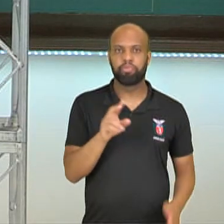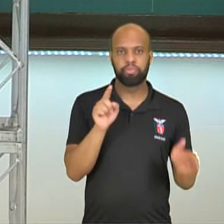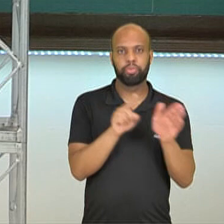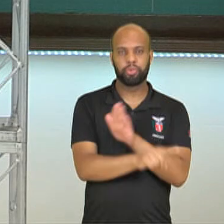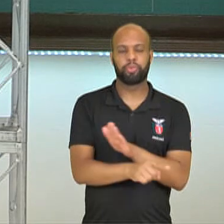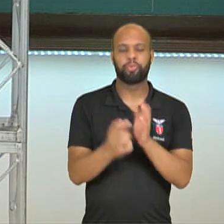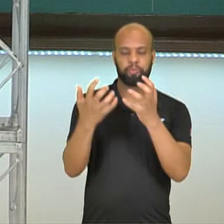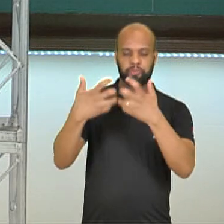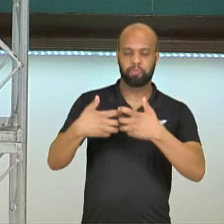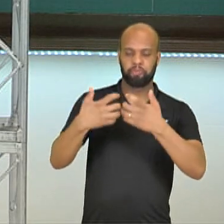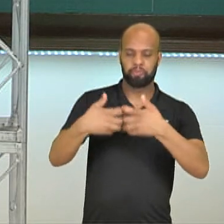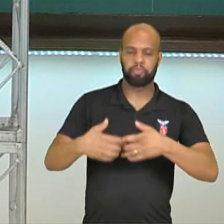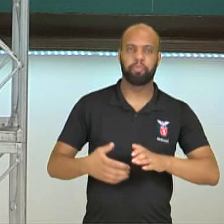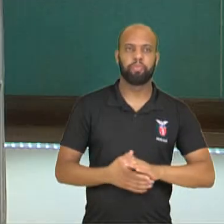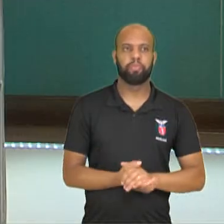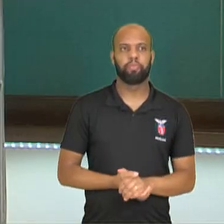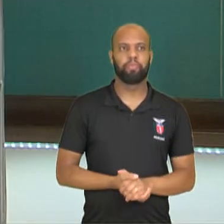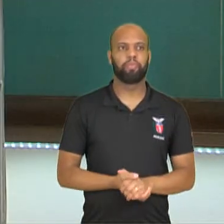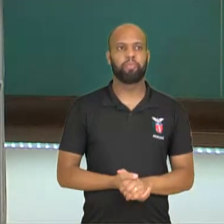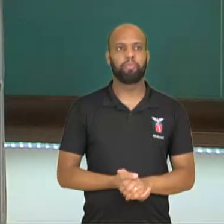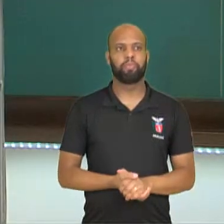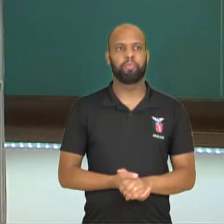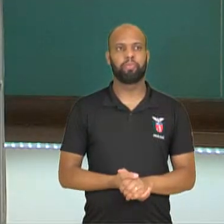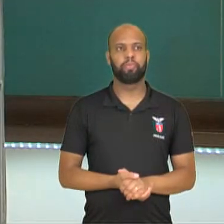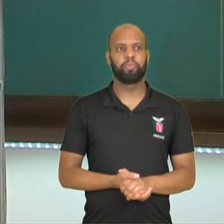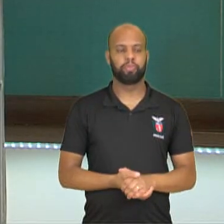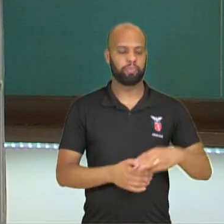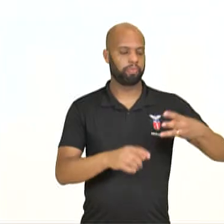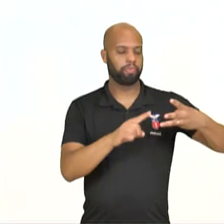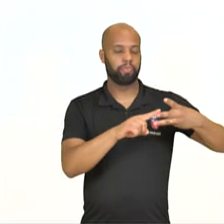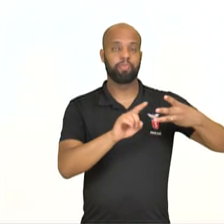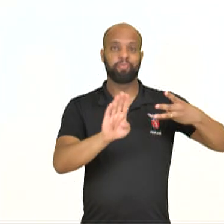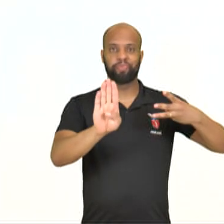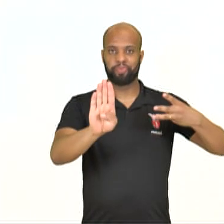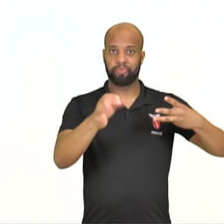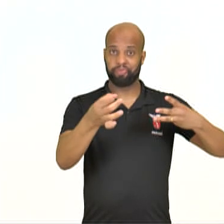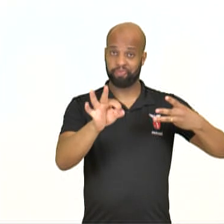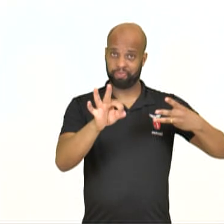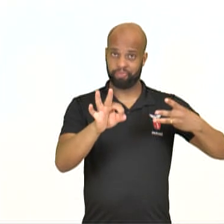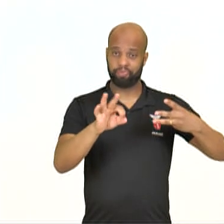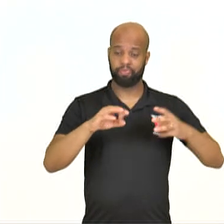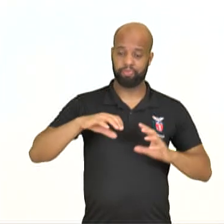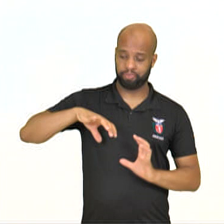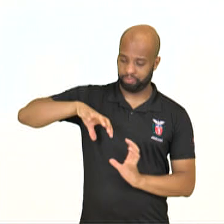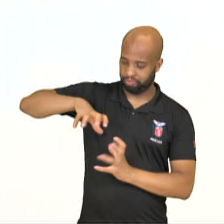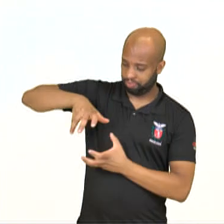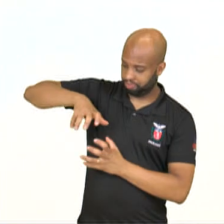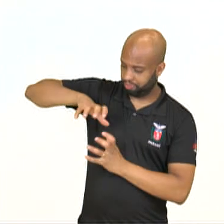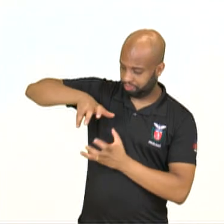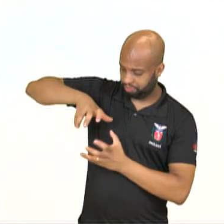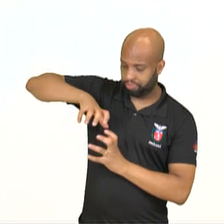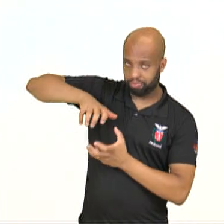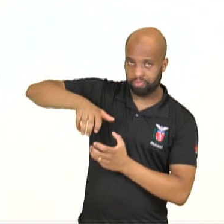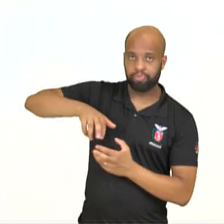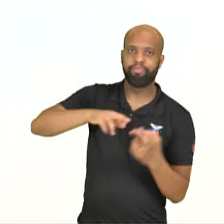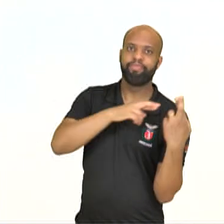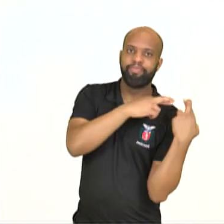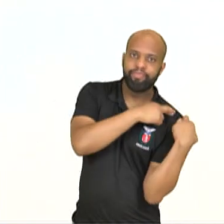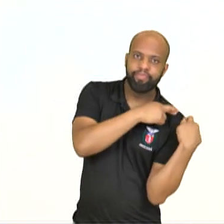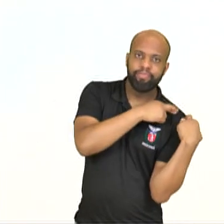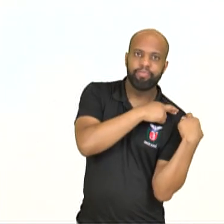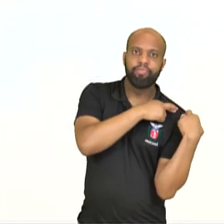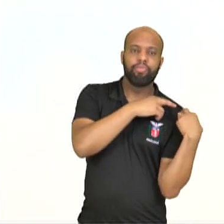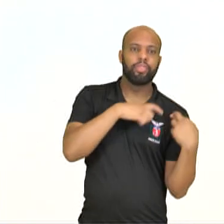desse quiz. Qual das alternativas que está correta é a letra B? A rotação é a responsável pela ocorrência